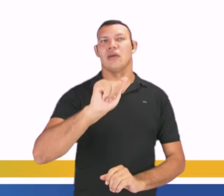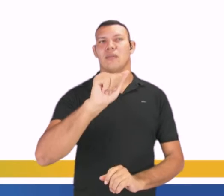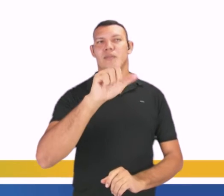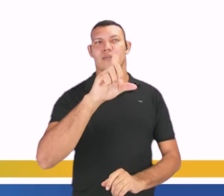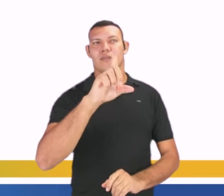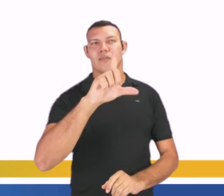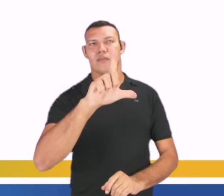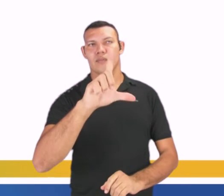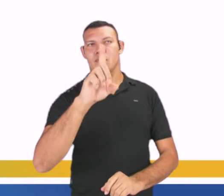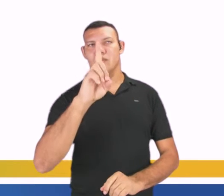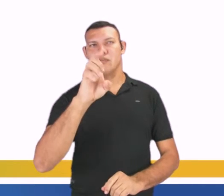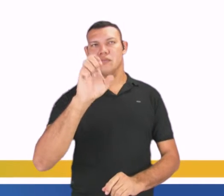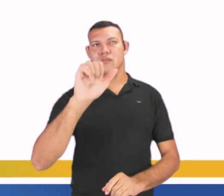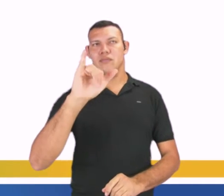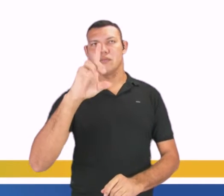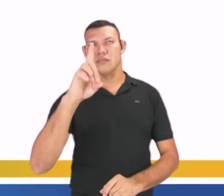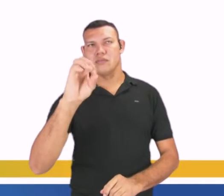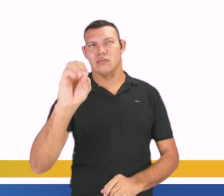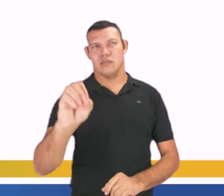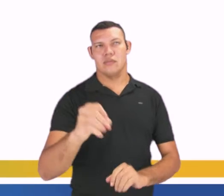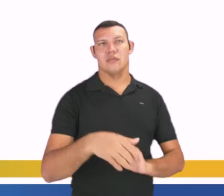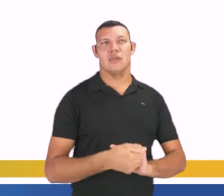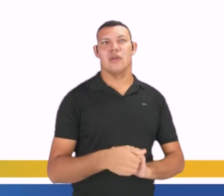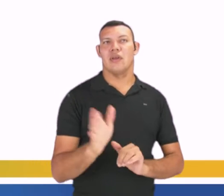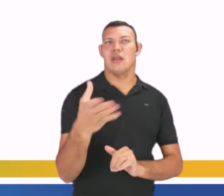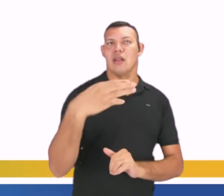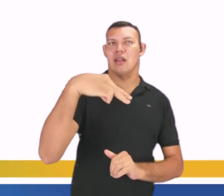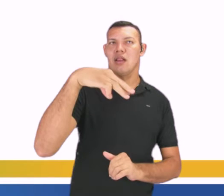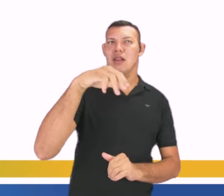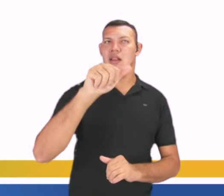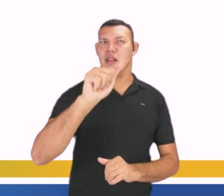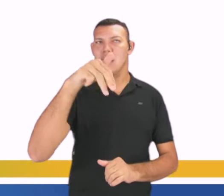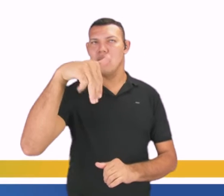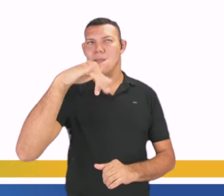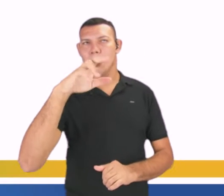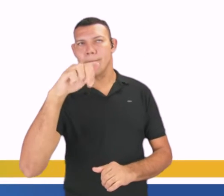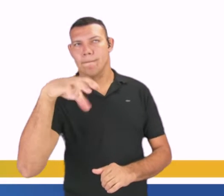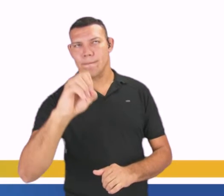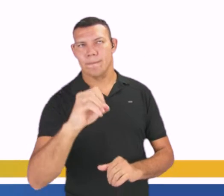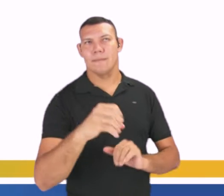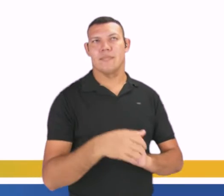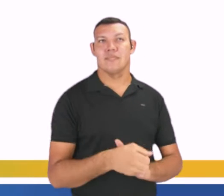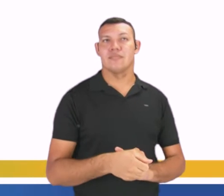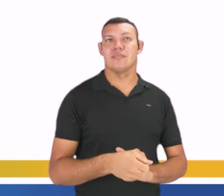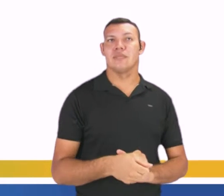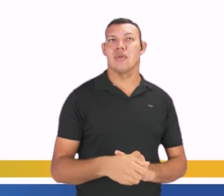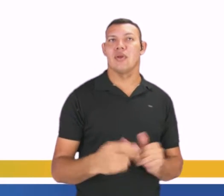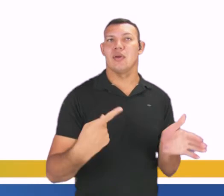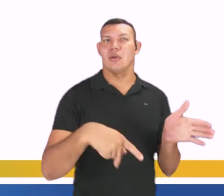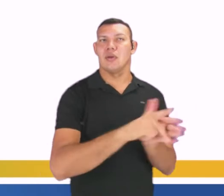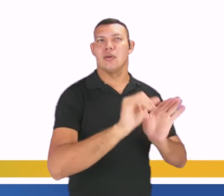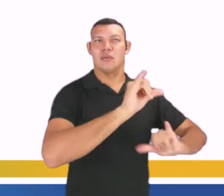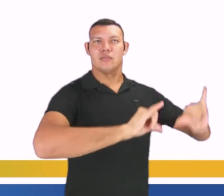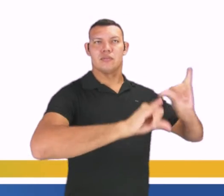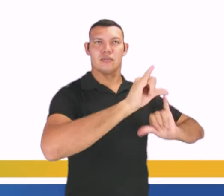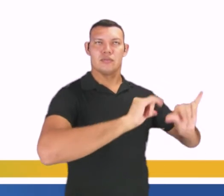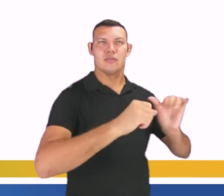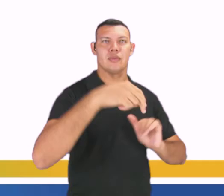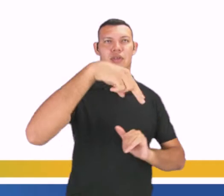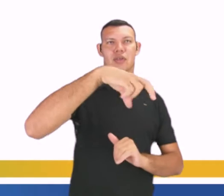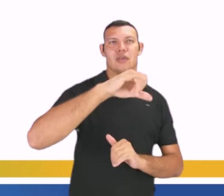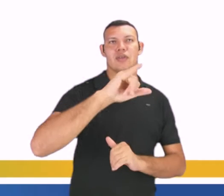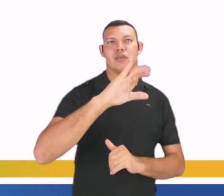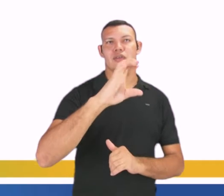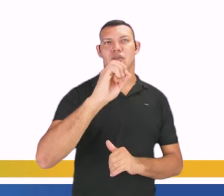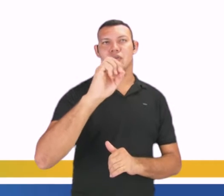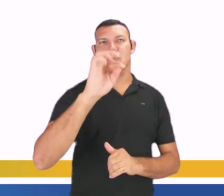você pode observar, e cetonas. Então, ocorre essa substituição, que muitas